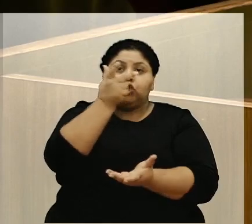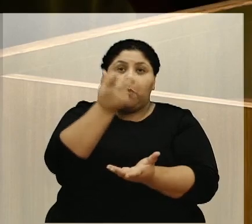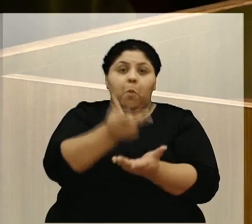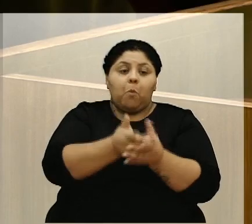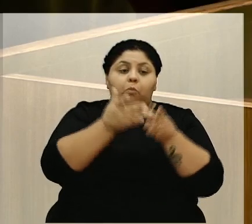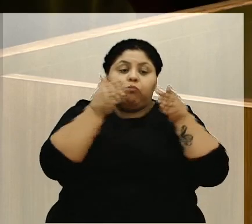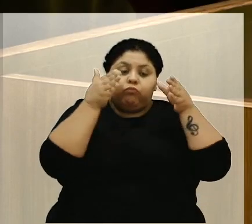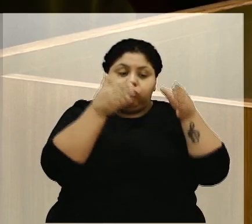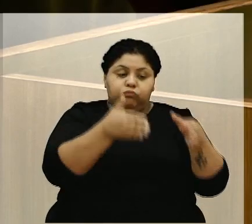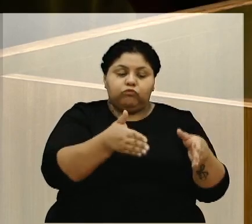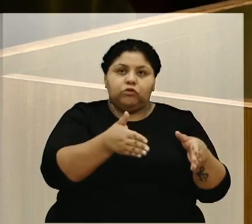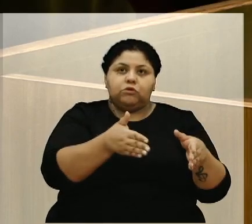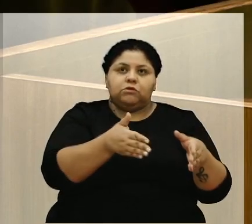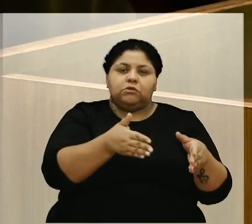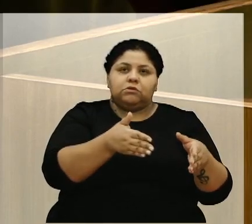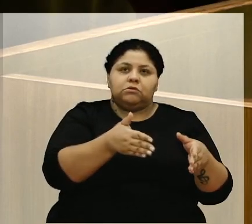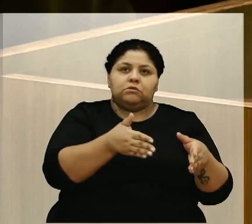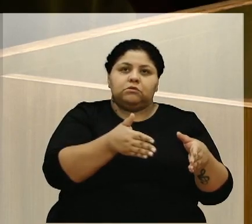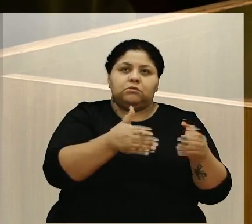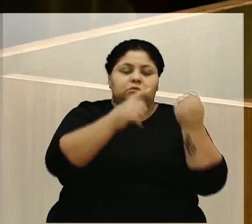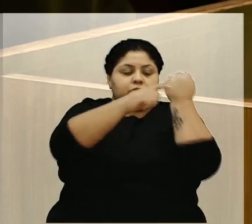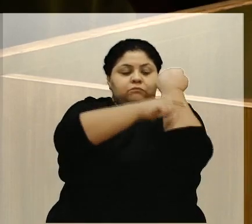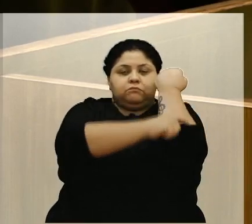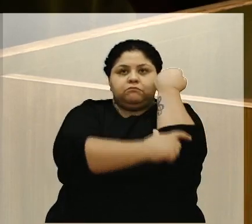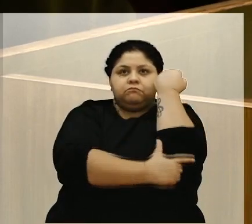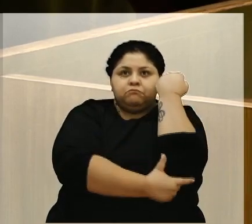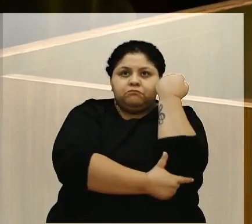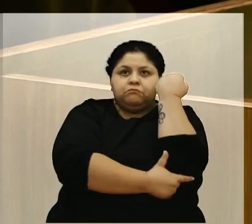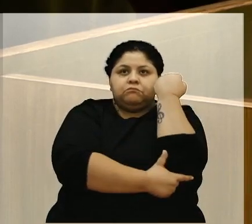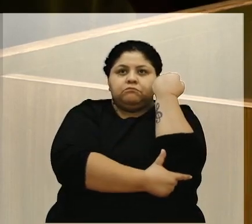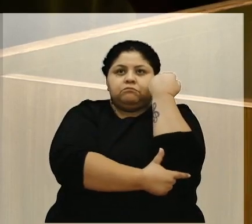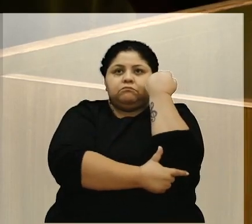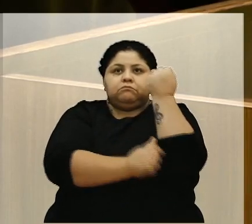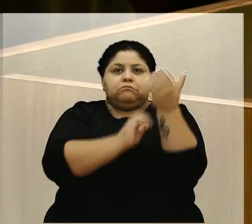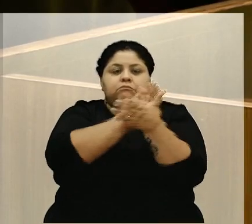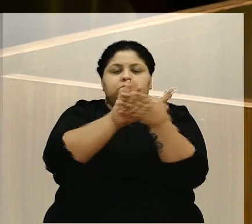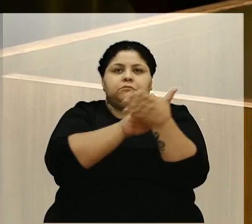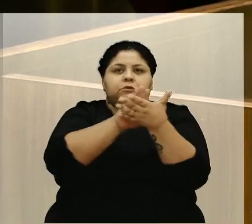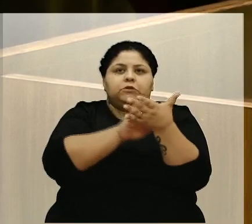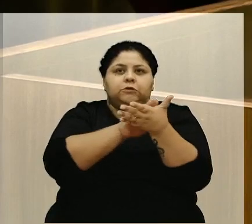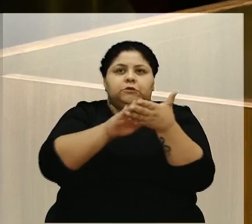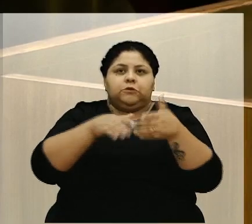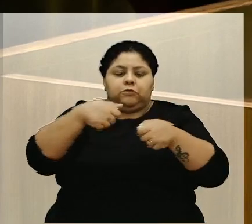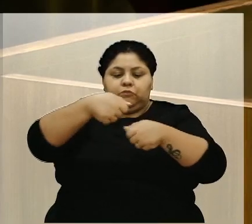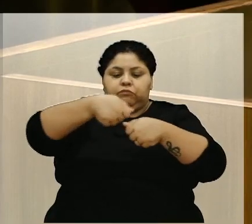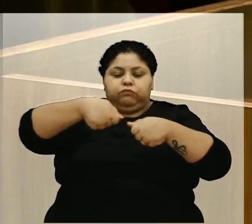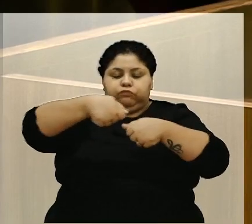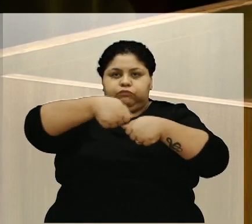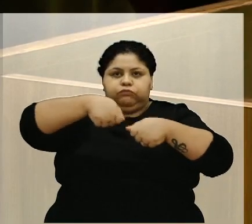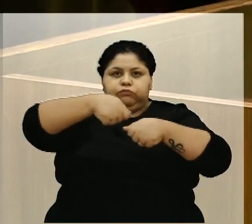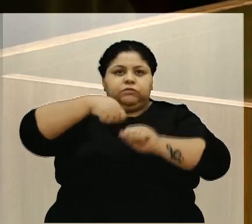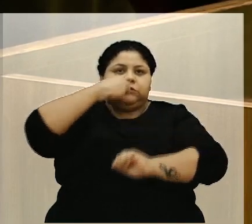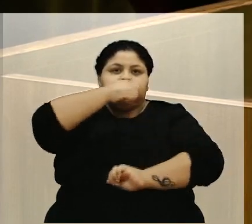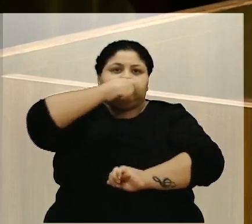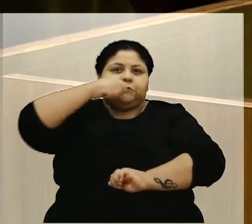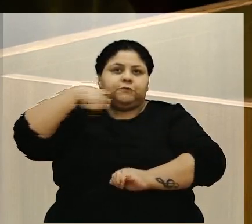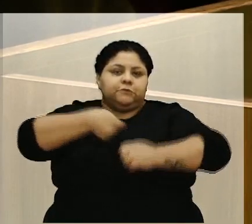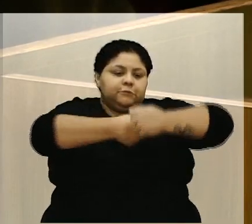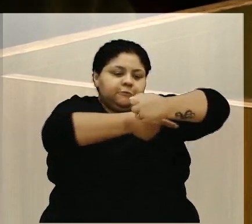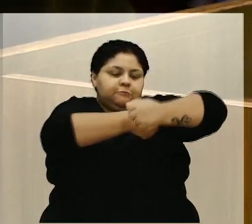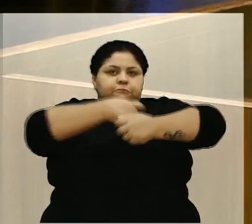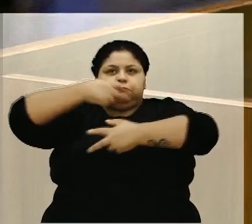específicos, que são absorventes, sabonetes, pasta, escovas de dente, desodorantes,